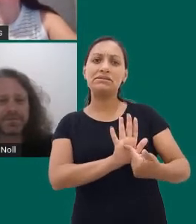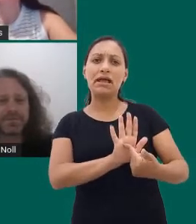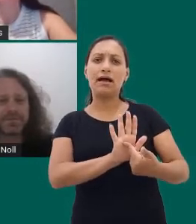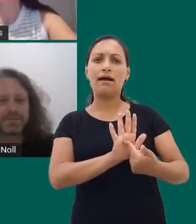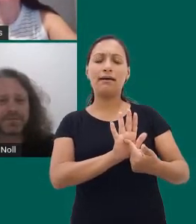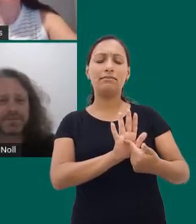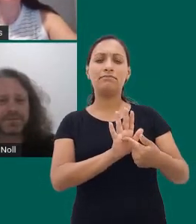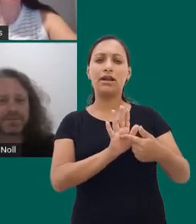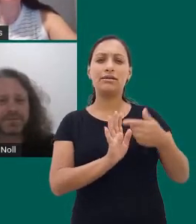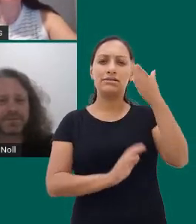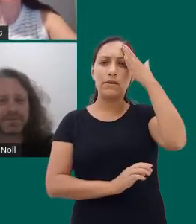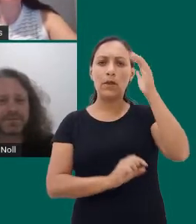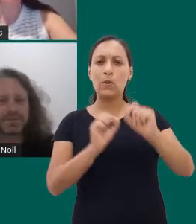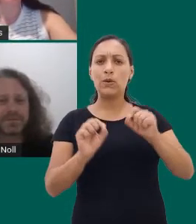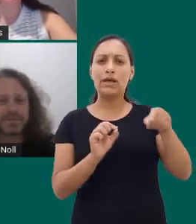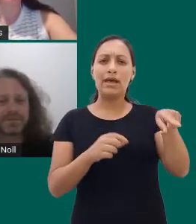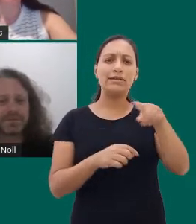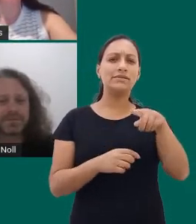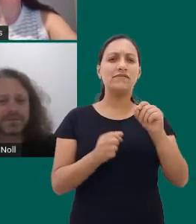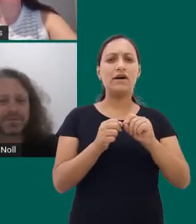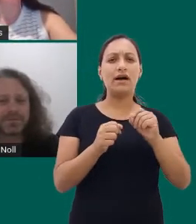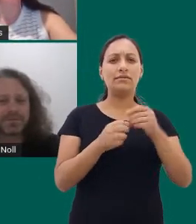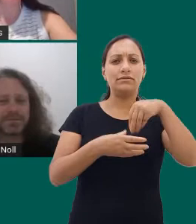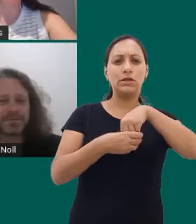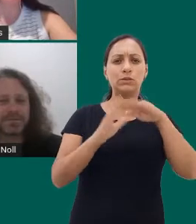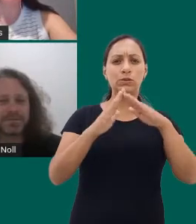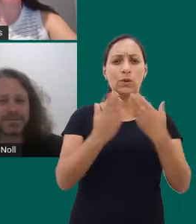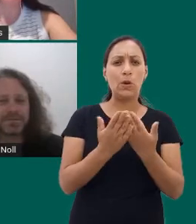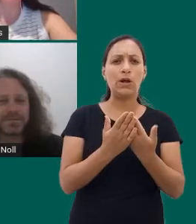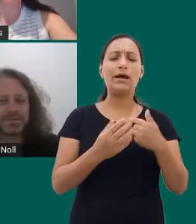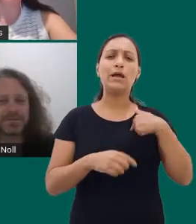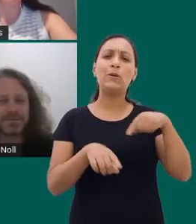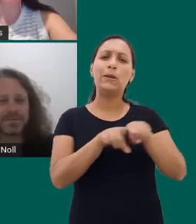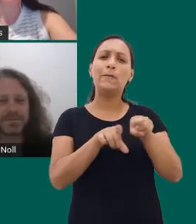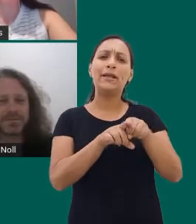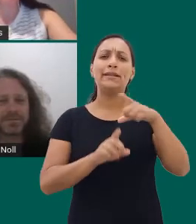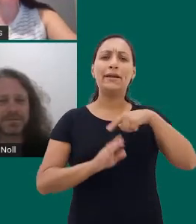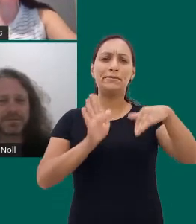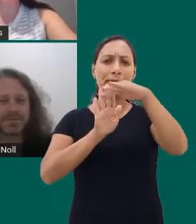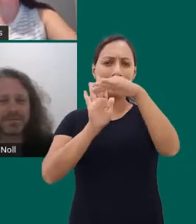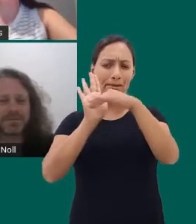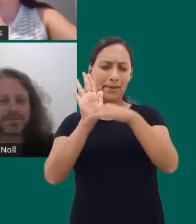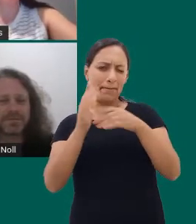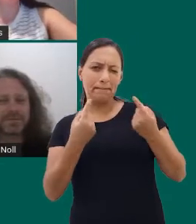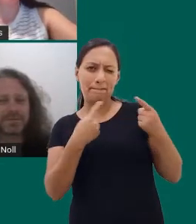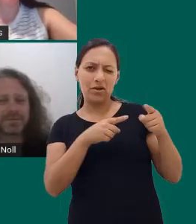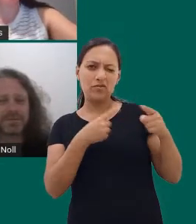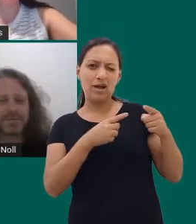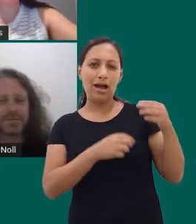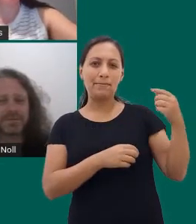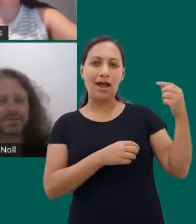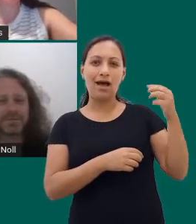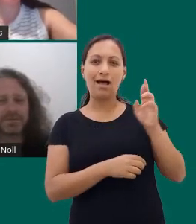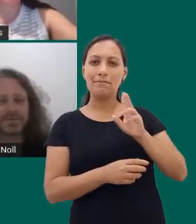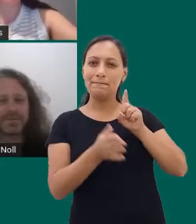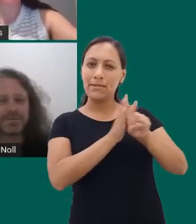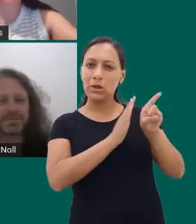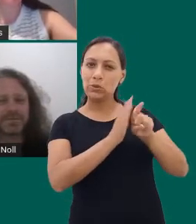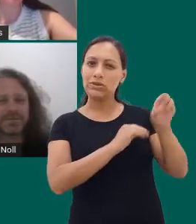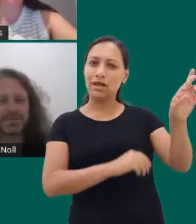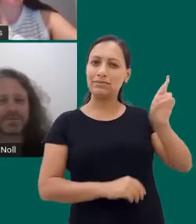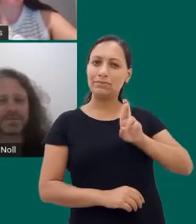eu vou começar provocando vocês, né? Já tem uma lista de provocações aqui para a gente conversar. Fala aí, pessoal. Michele, começa